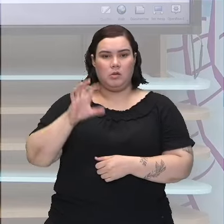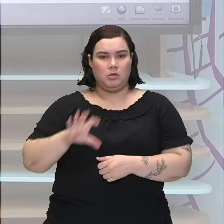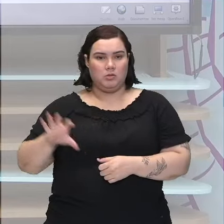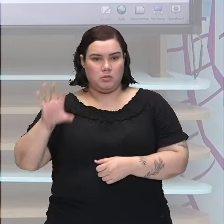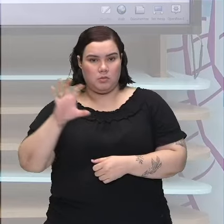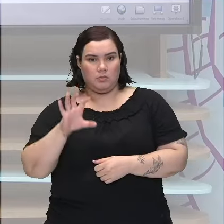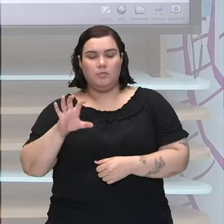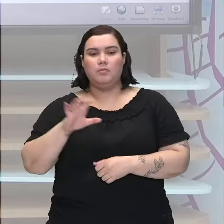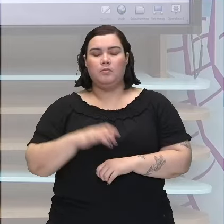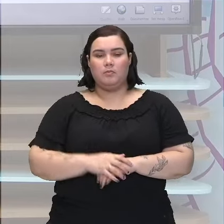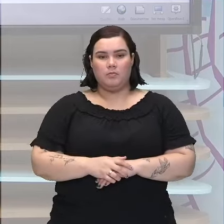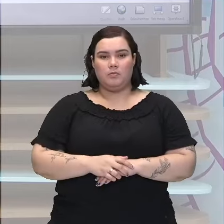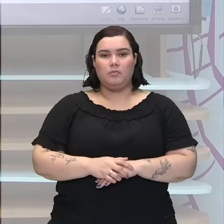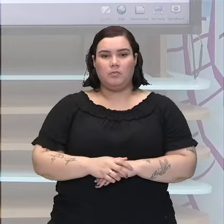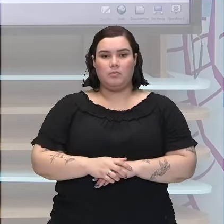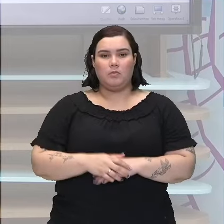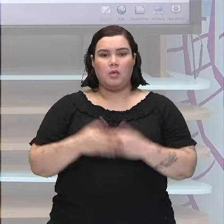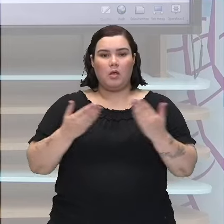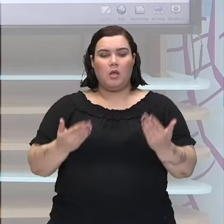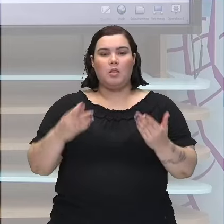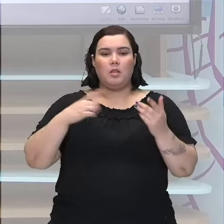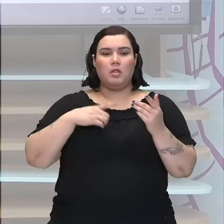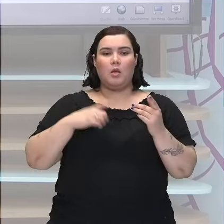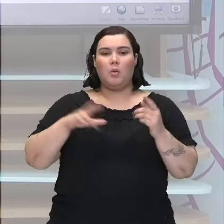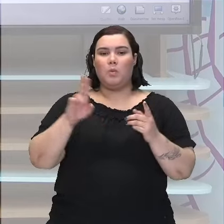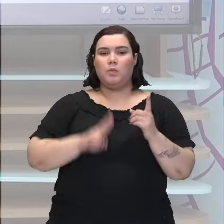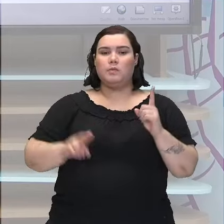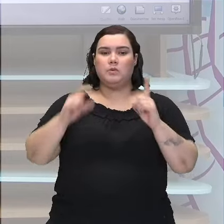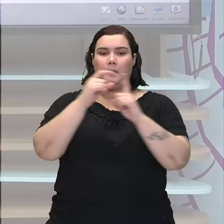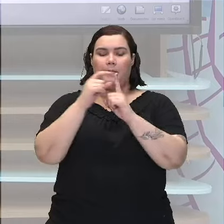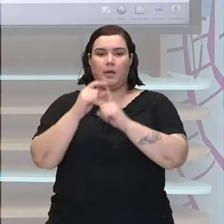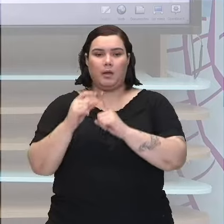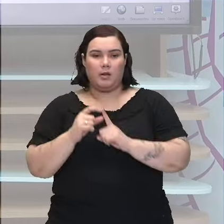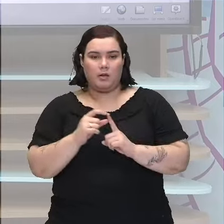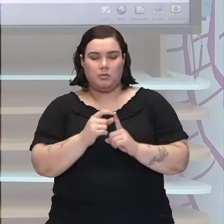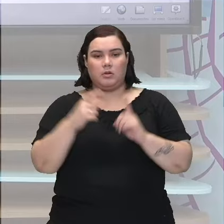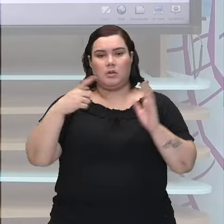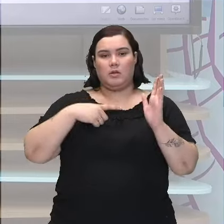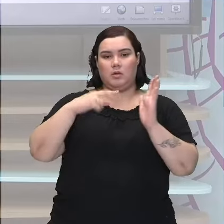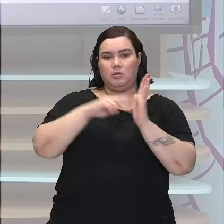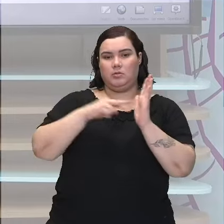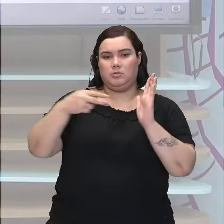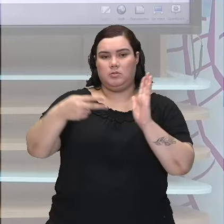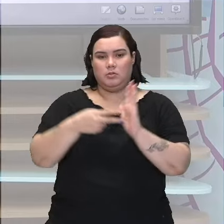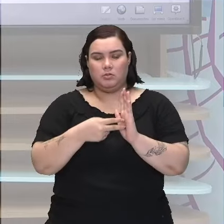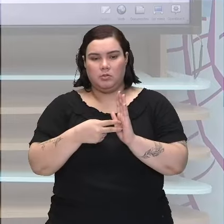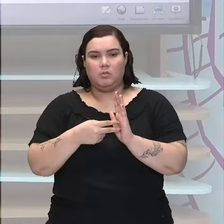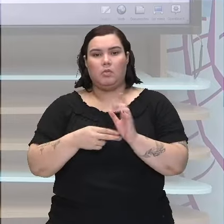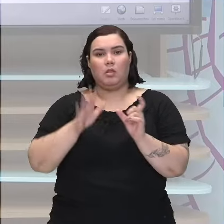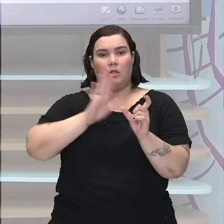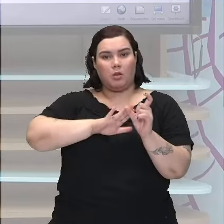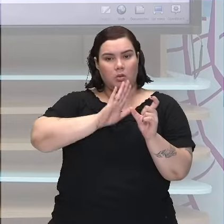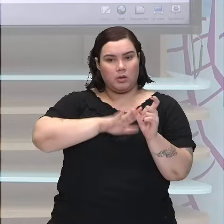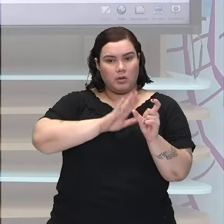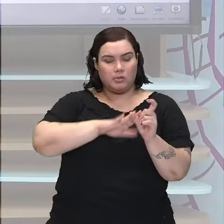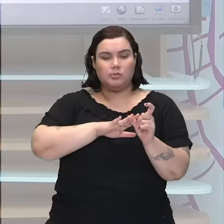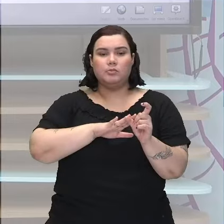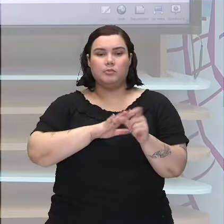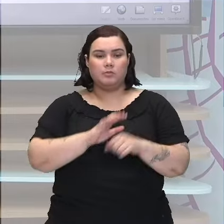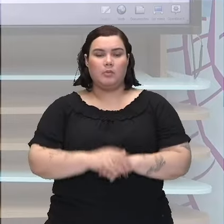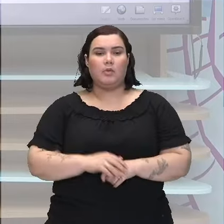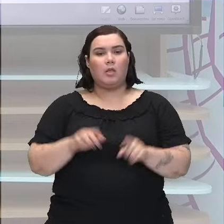cotidiano, com palavras que estão com significados denotativos e com